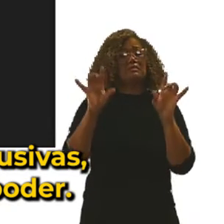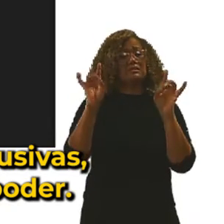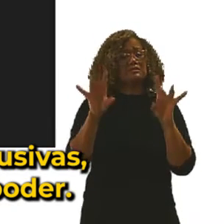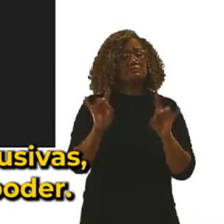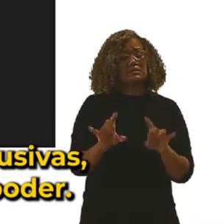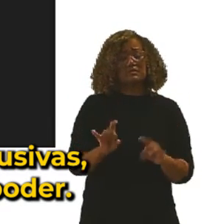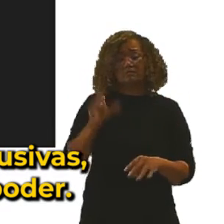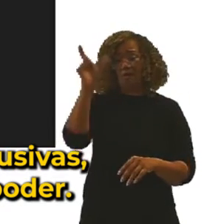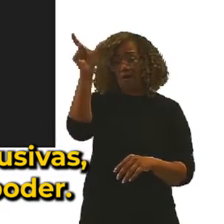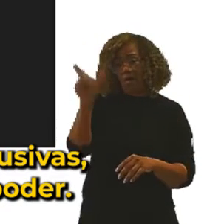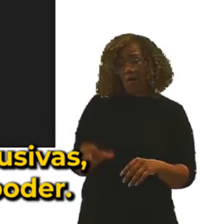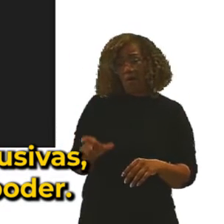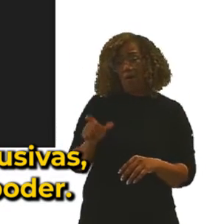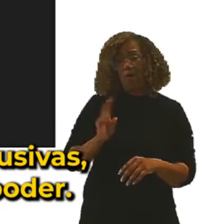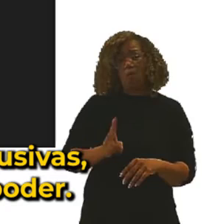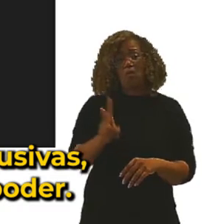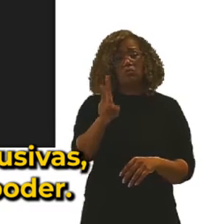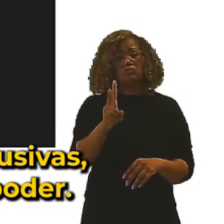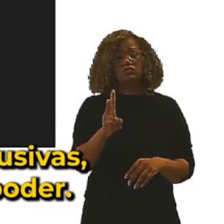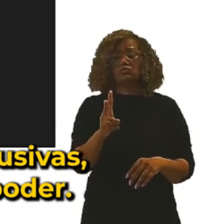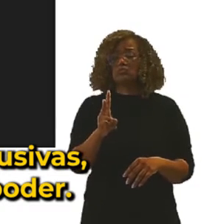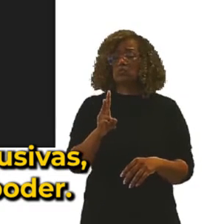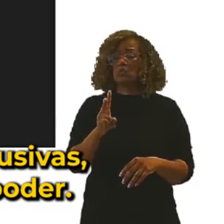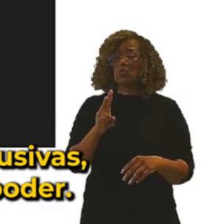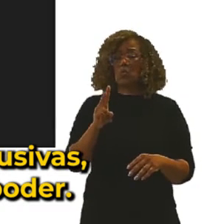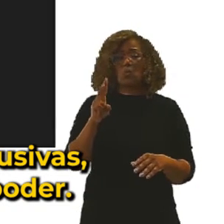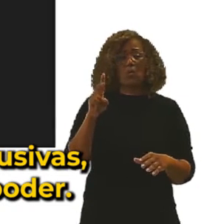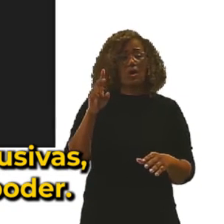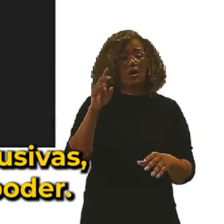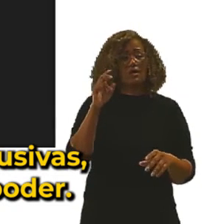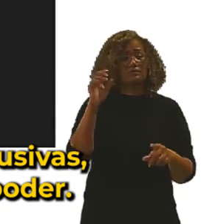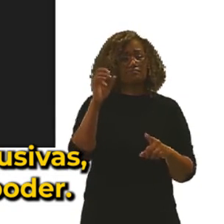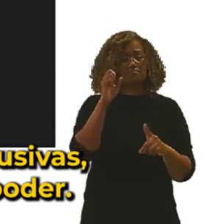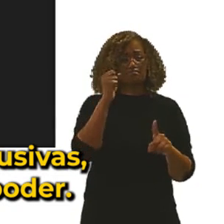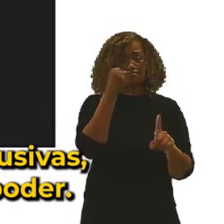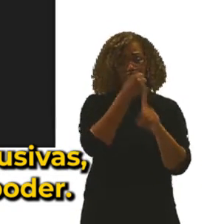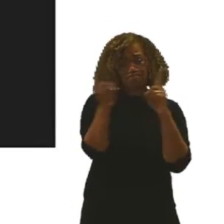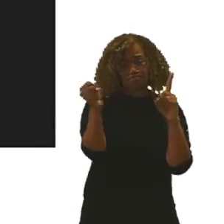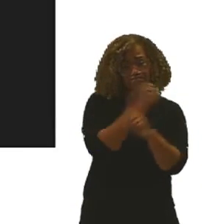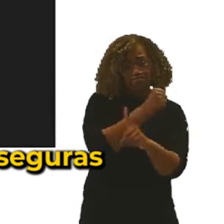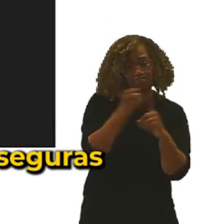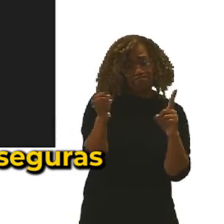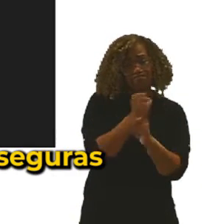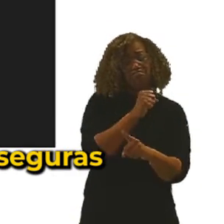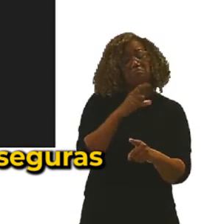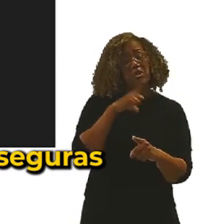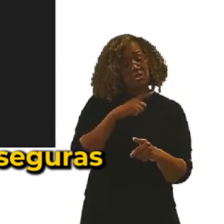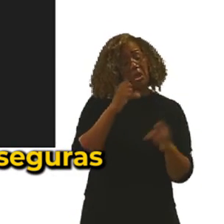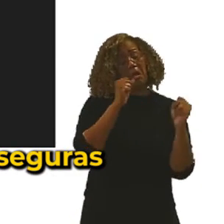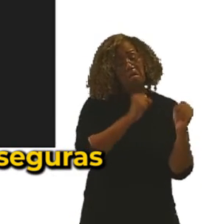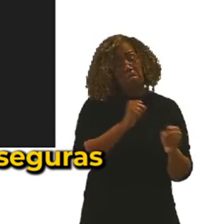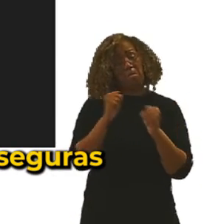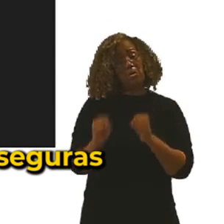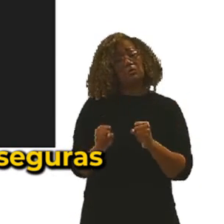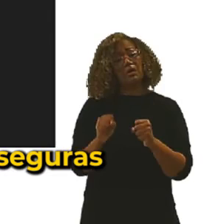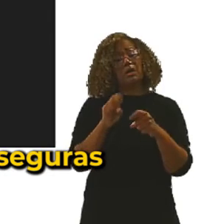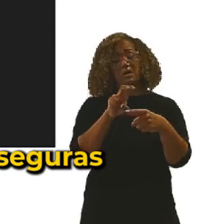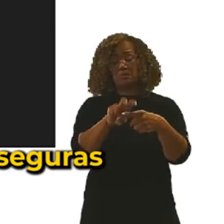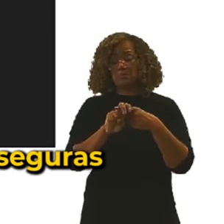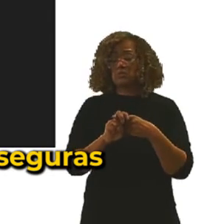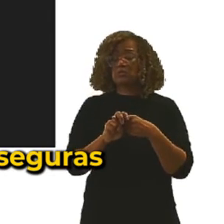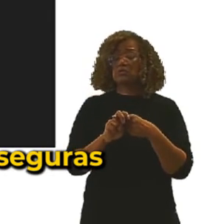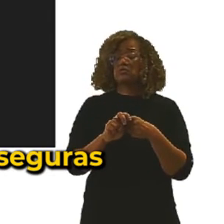vítima permanece presa nas relações abusivas, né, enquanto exercício de uma relação de poder. Então, isso nos mostra que as mulheres não